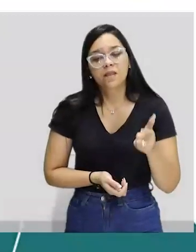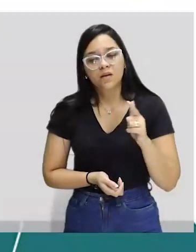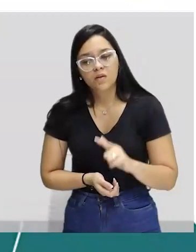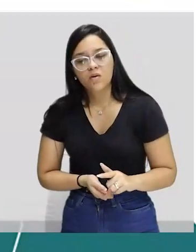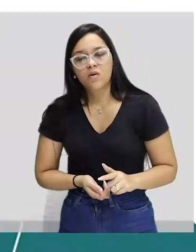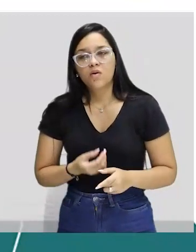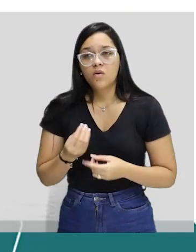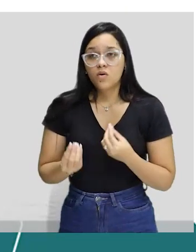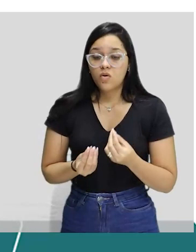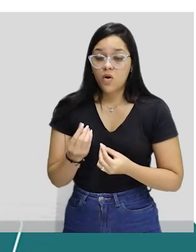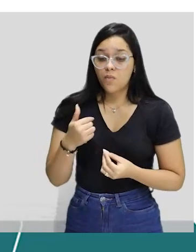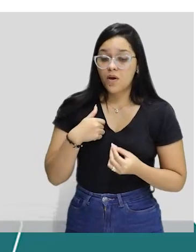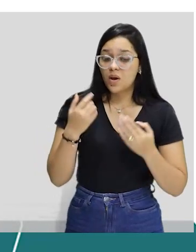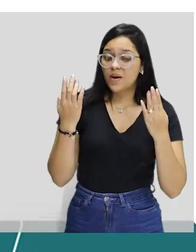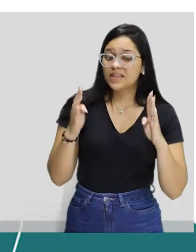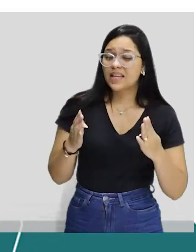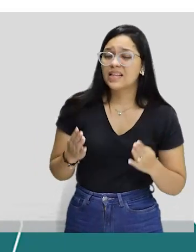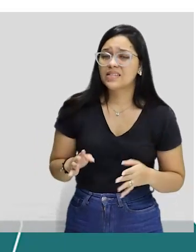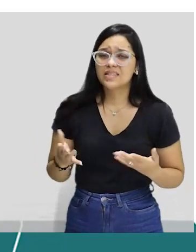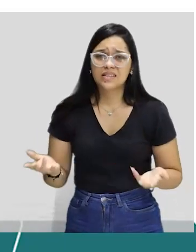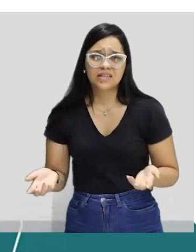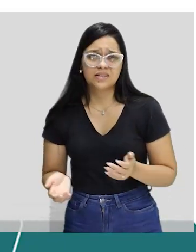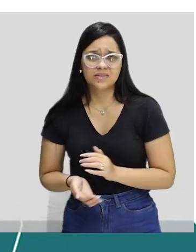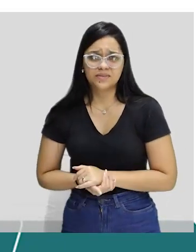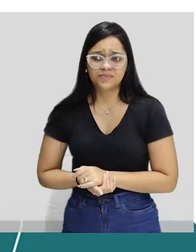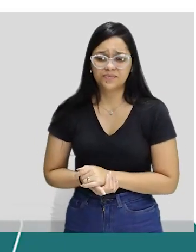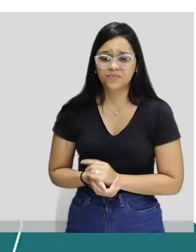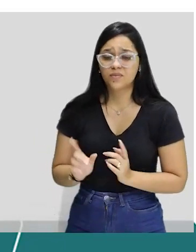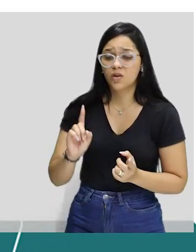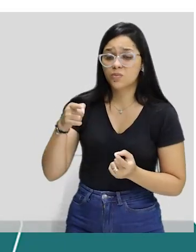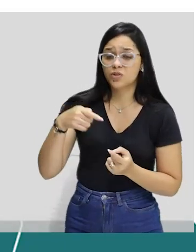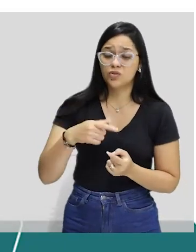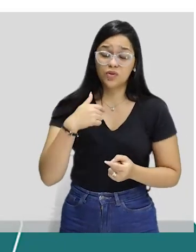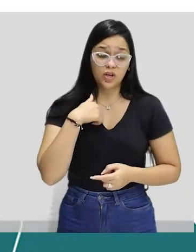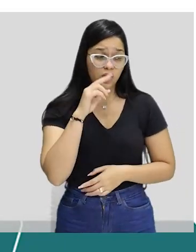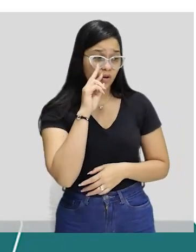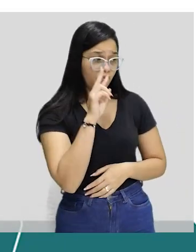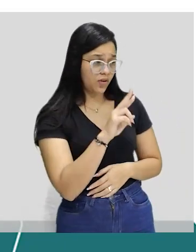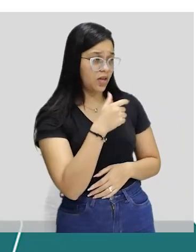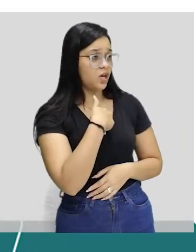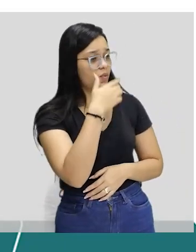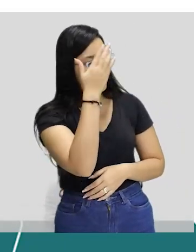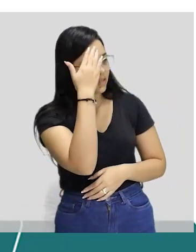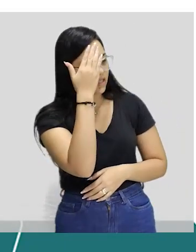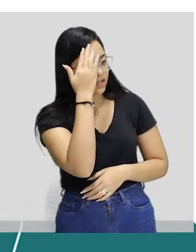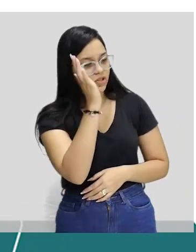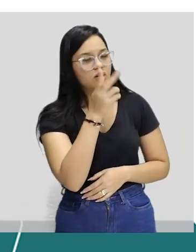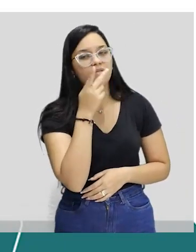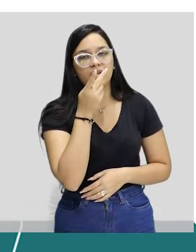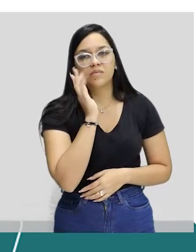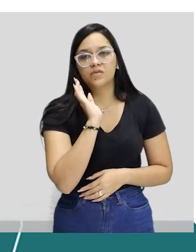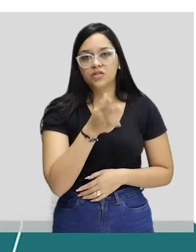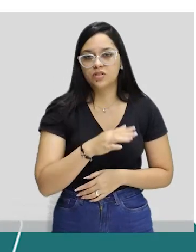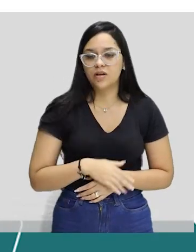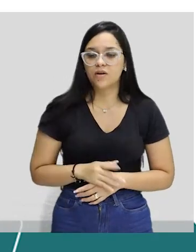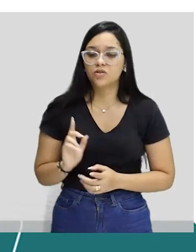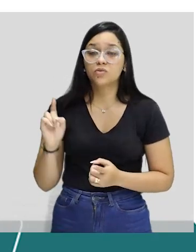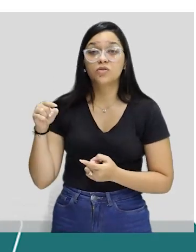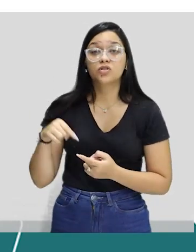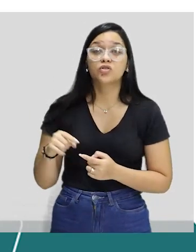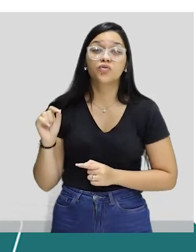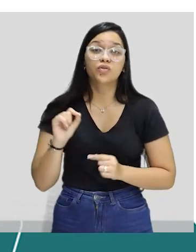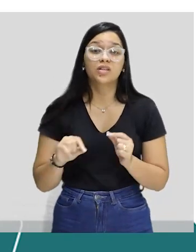Novamente, como eu vou analisar essa obra de arte? Objetiva, eu olhei e entendi os elementos, nós já falamos sobre isso.